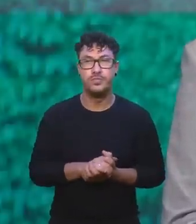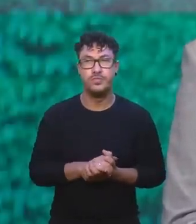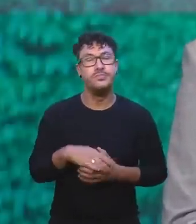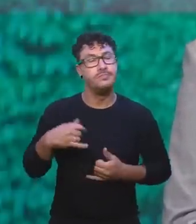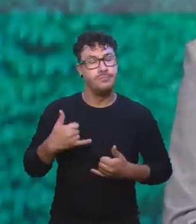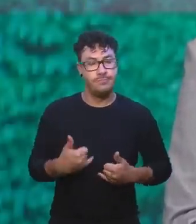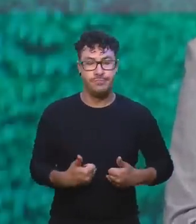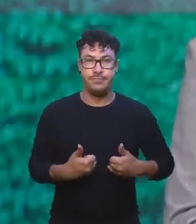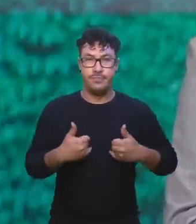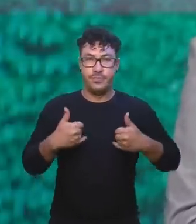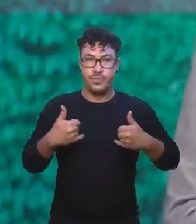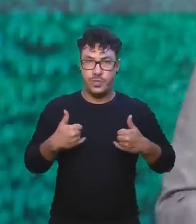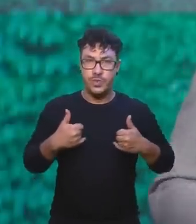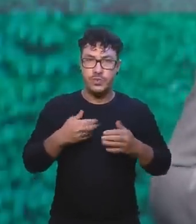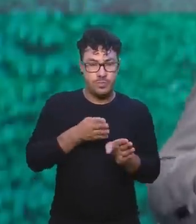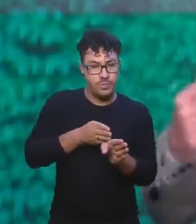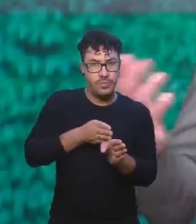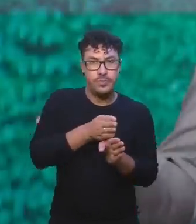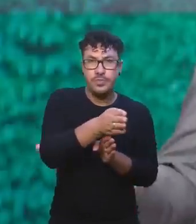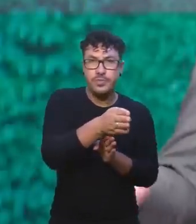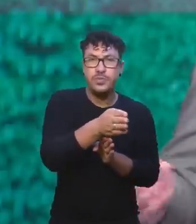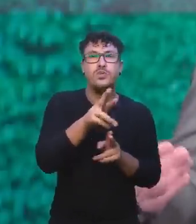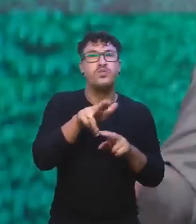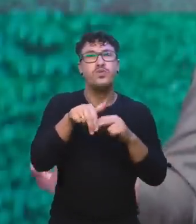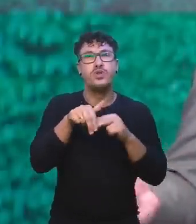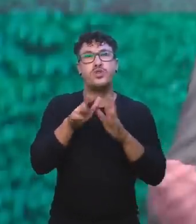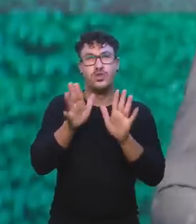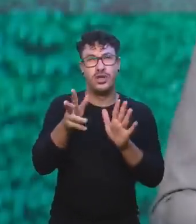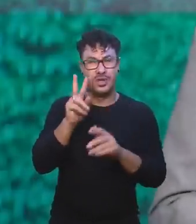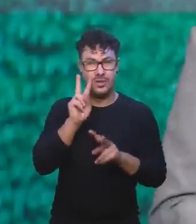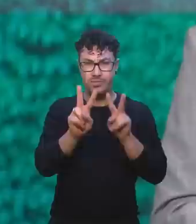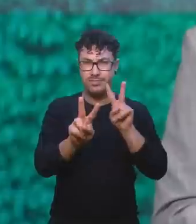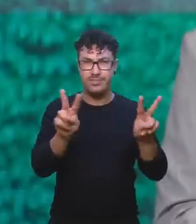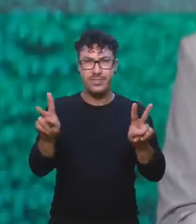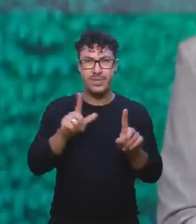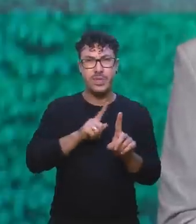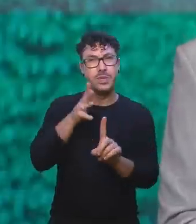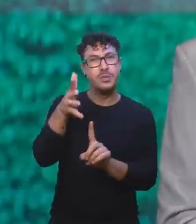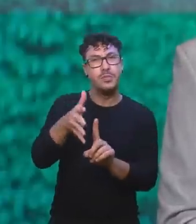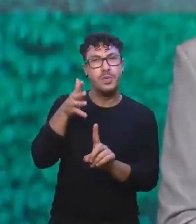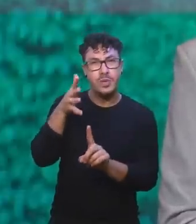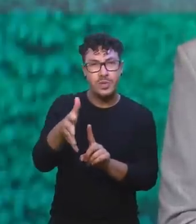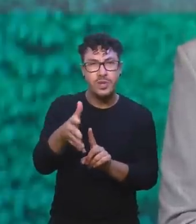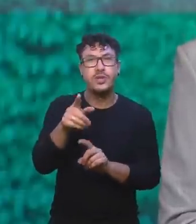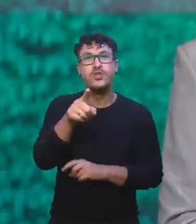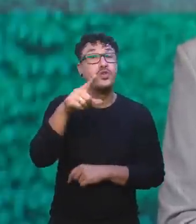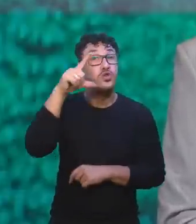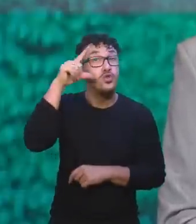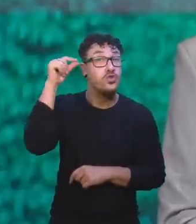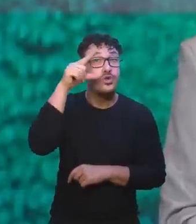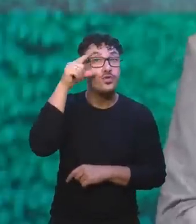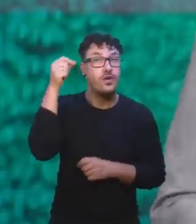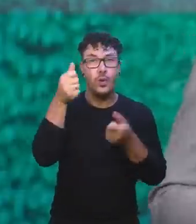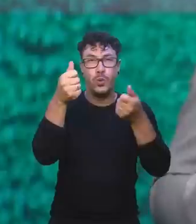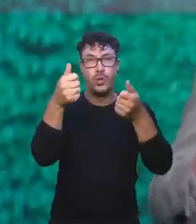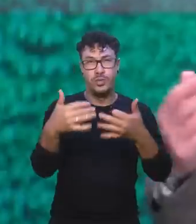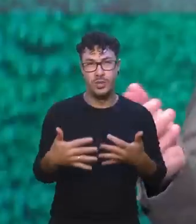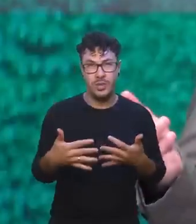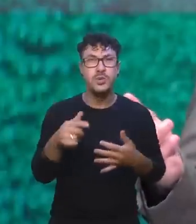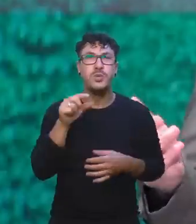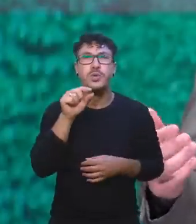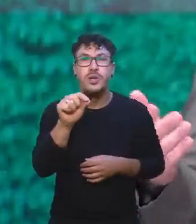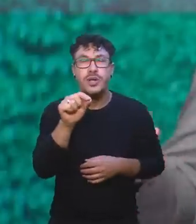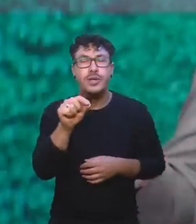honra. Por isso vimos algumas vezes em palestras esparsas, Odivaldo falando desse Gólgota